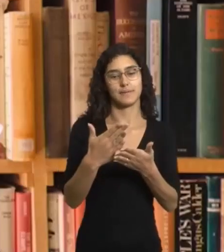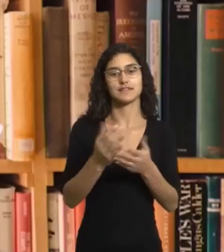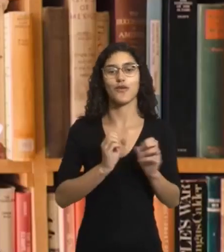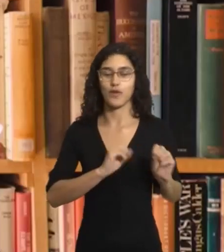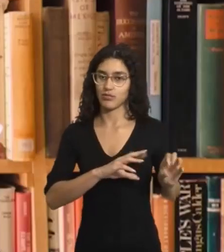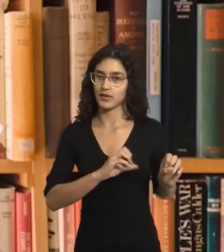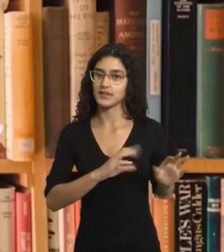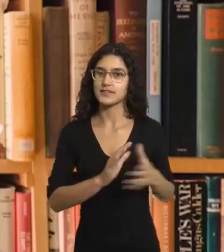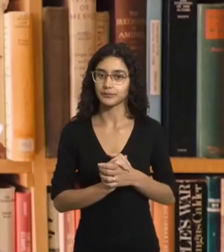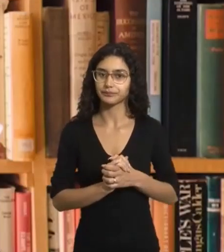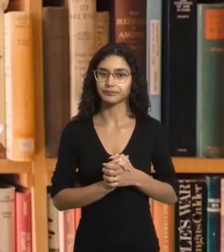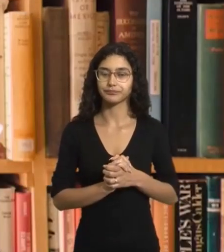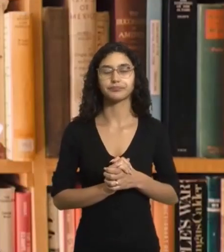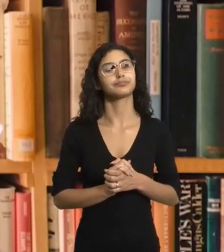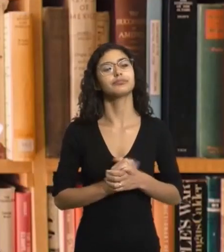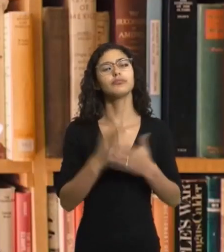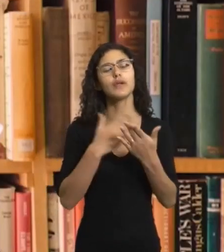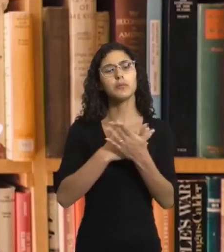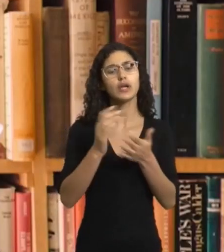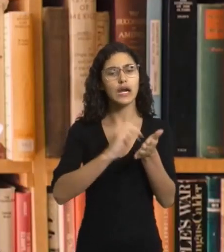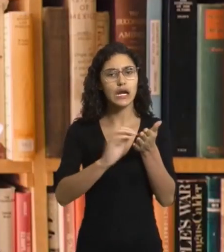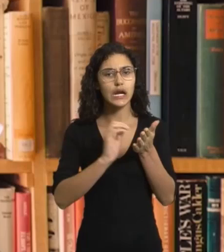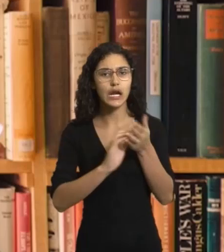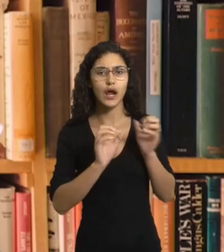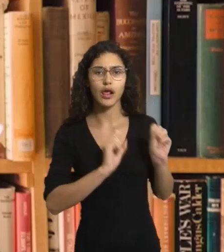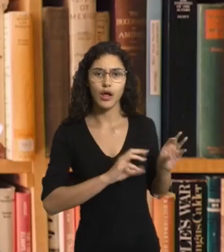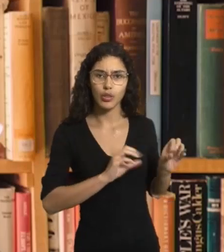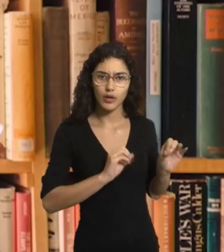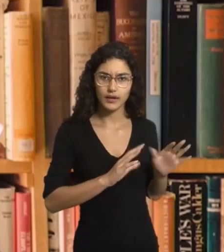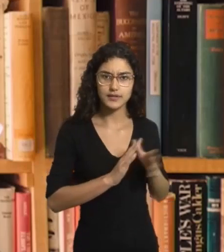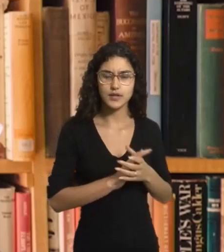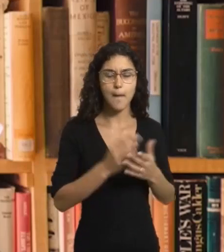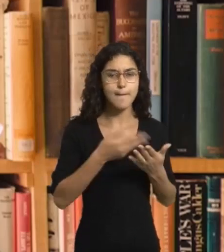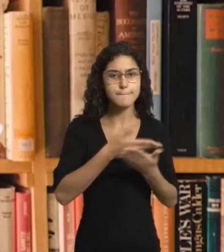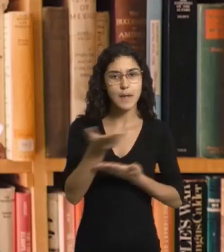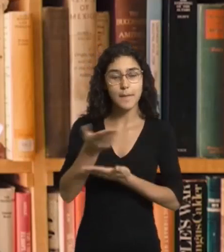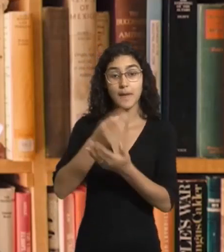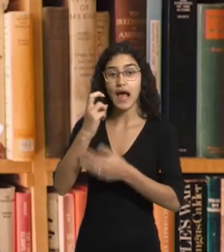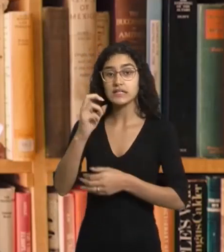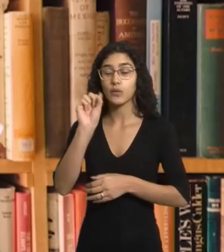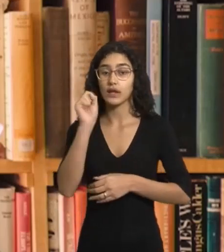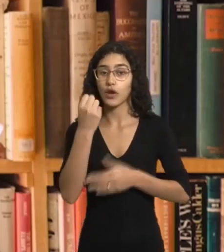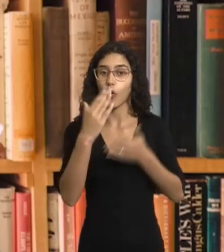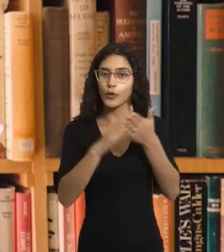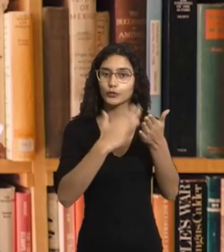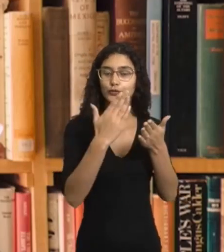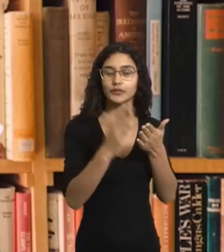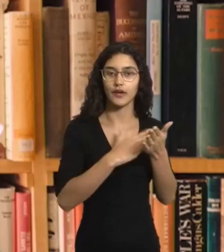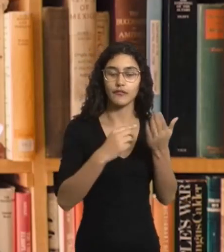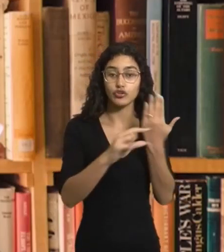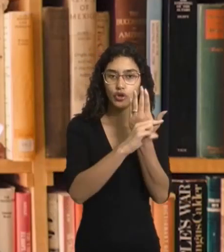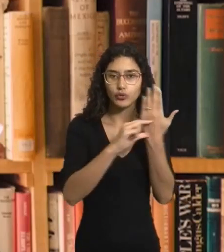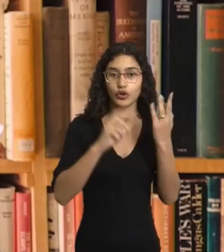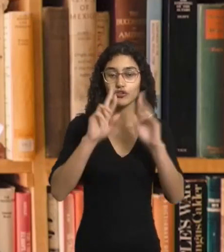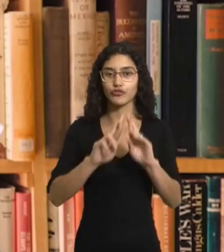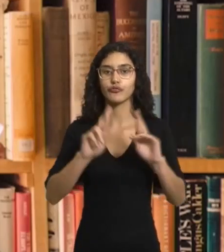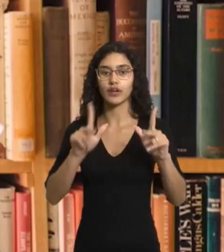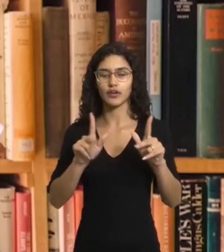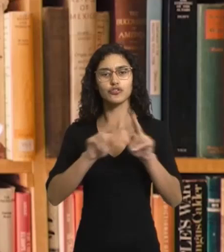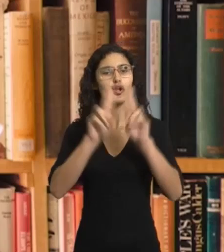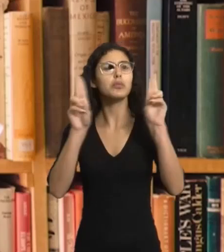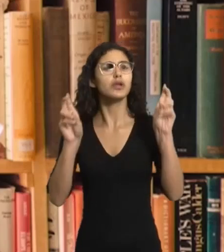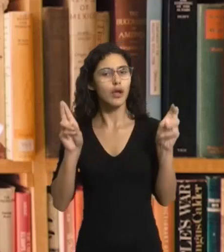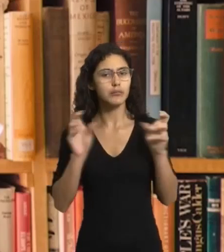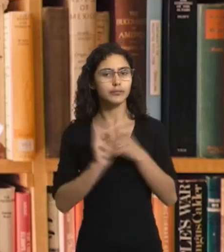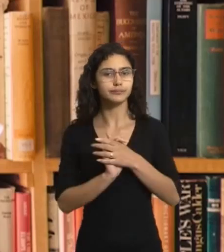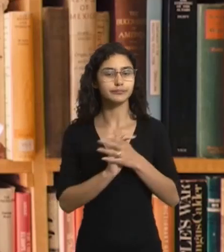educação. Recentemente, a Secretaria de Educação distribuiu 58 livros de autores diferentes sobre a temática